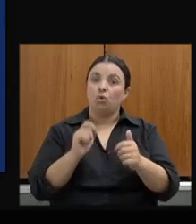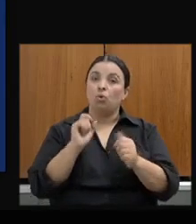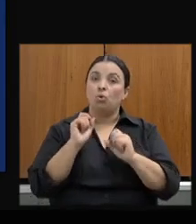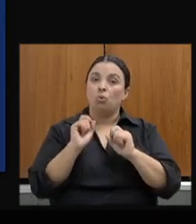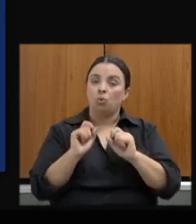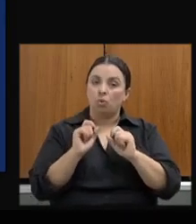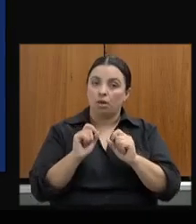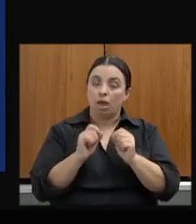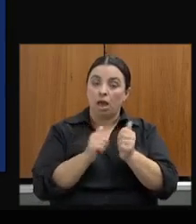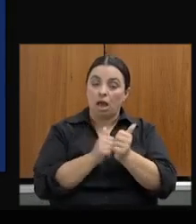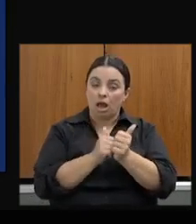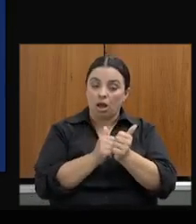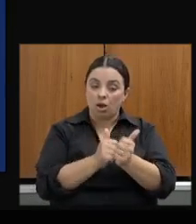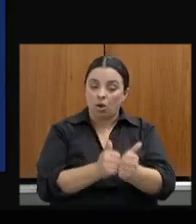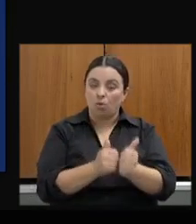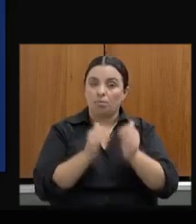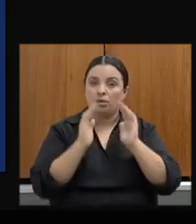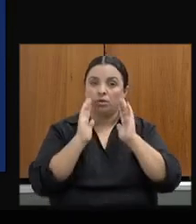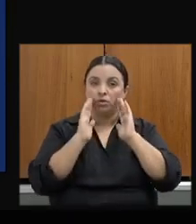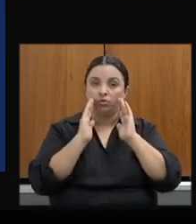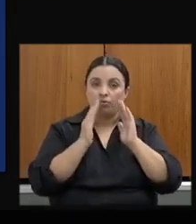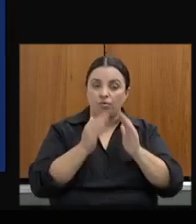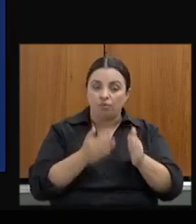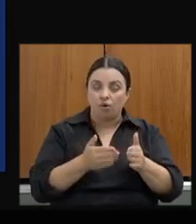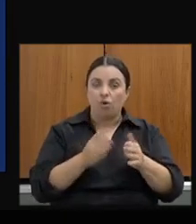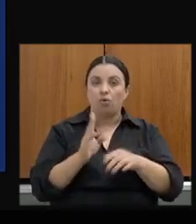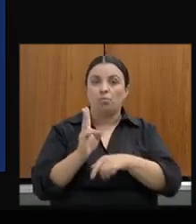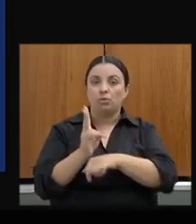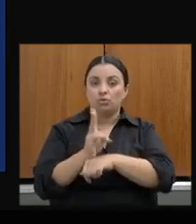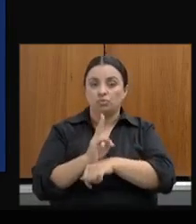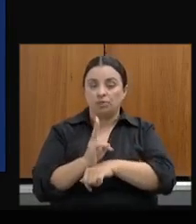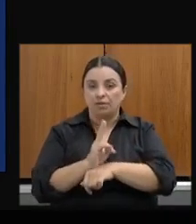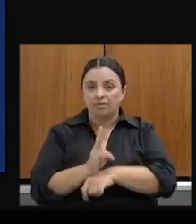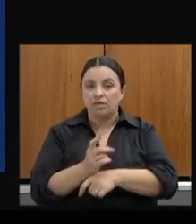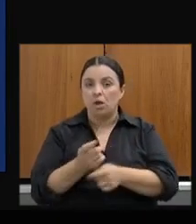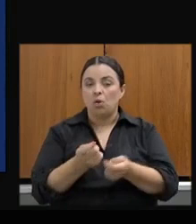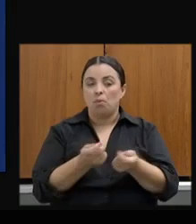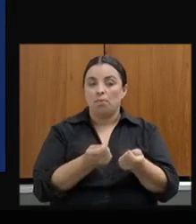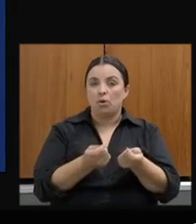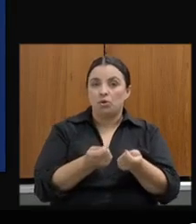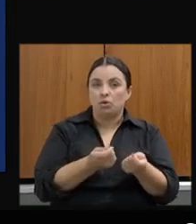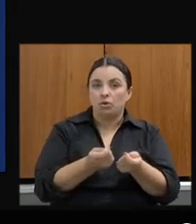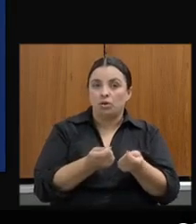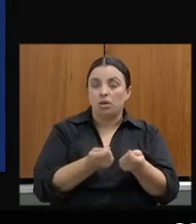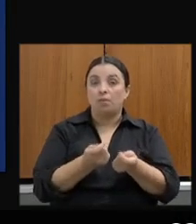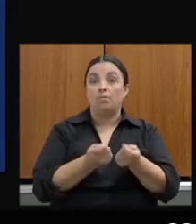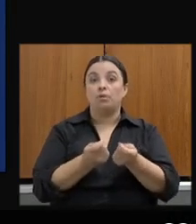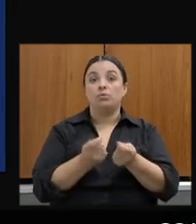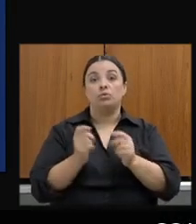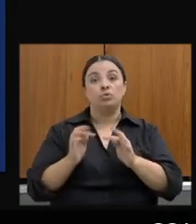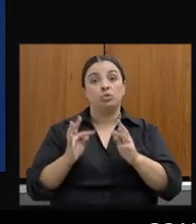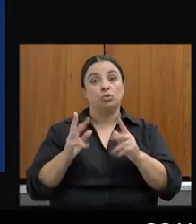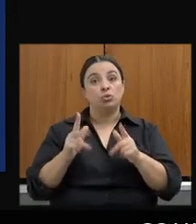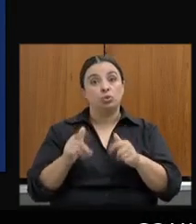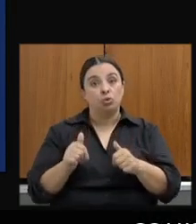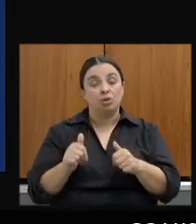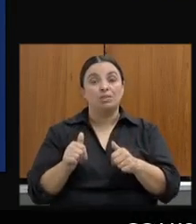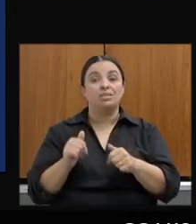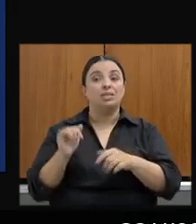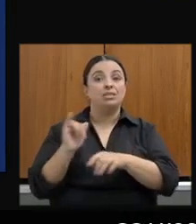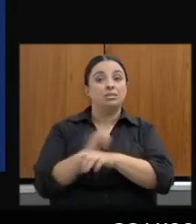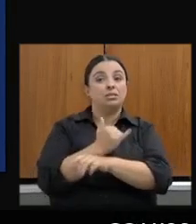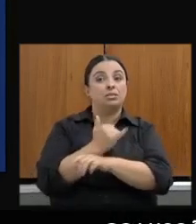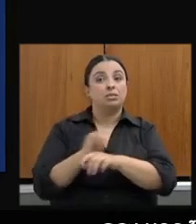muito focado uma supervisão monitoramento das nossas iniciativas estratégicas